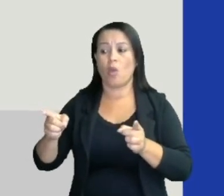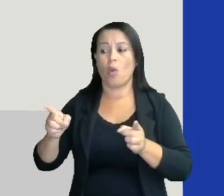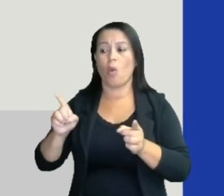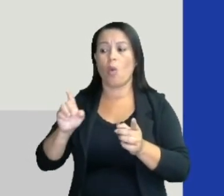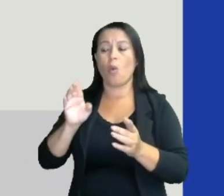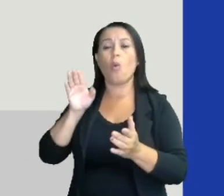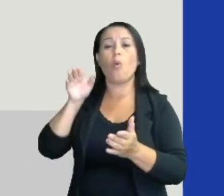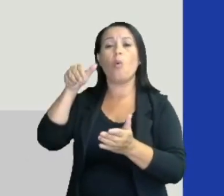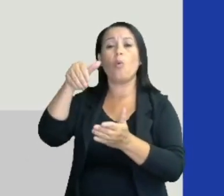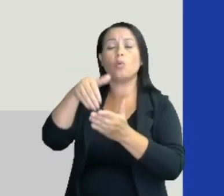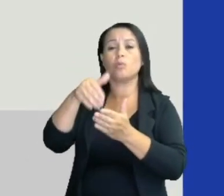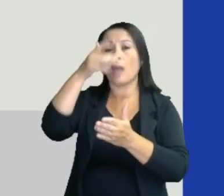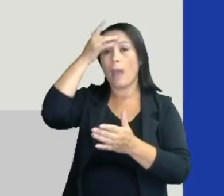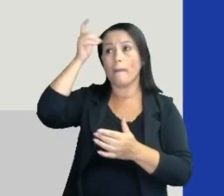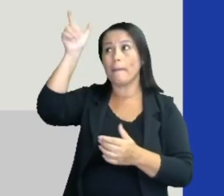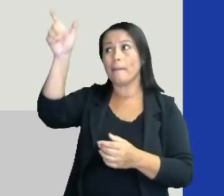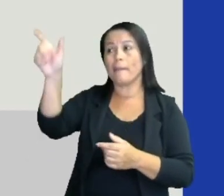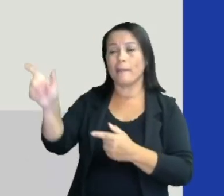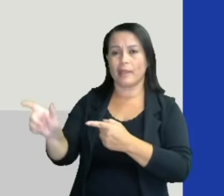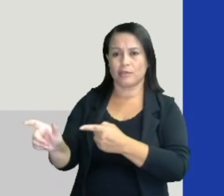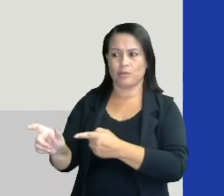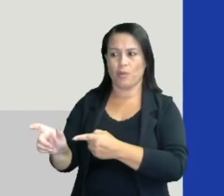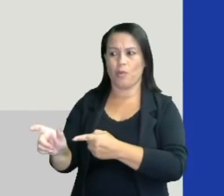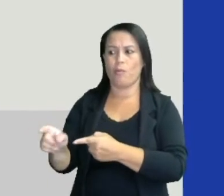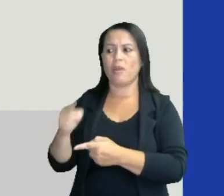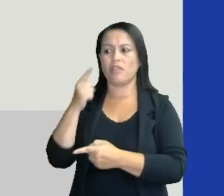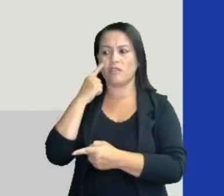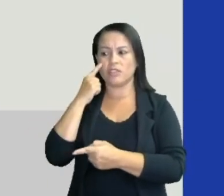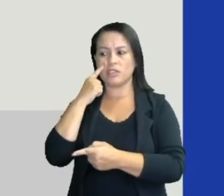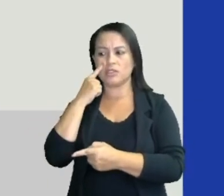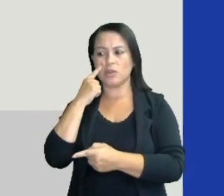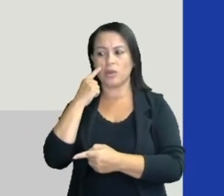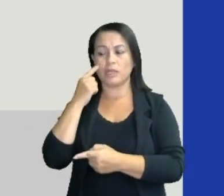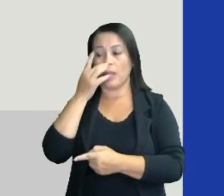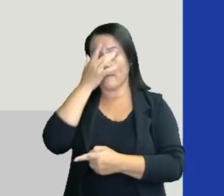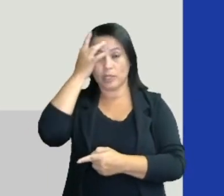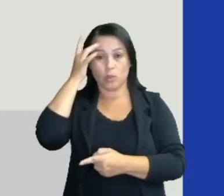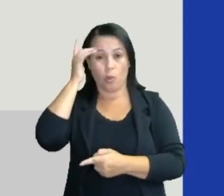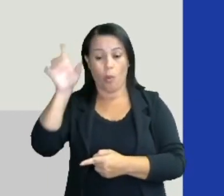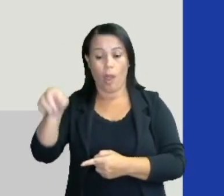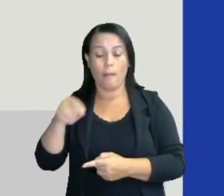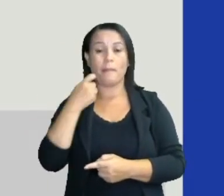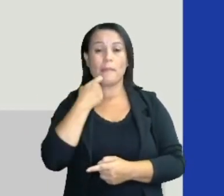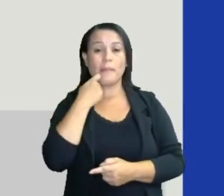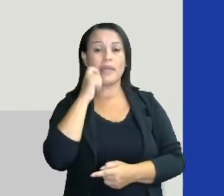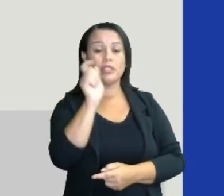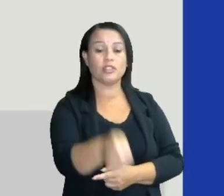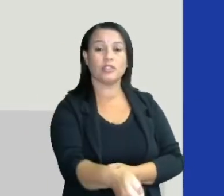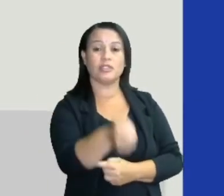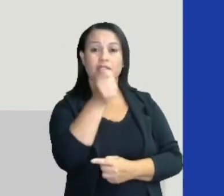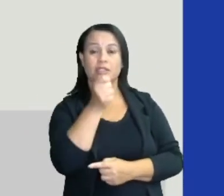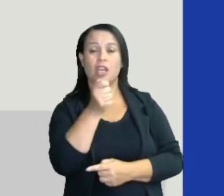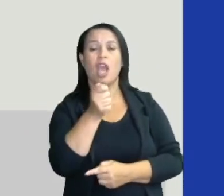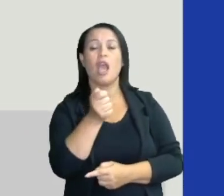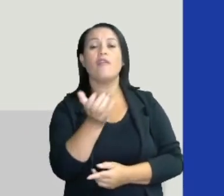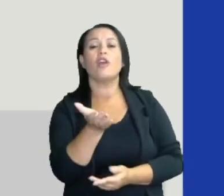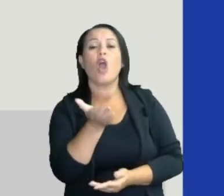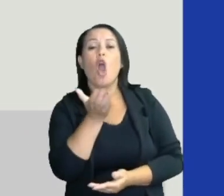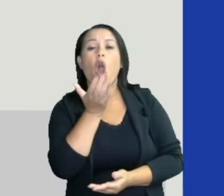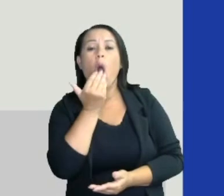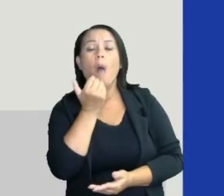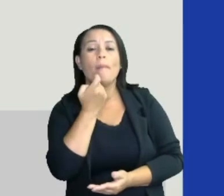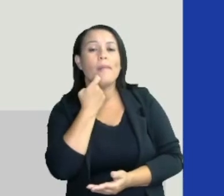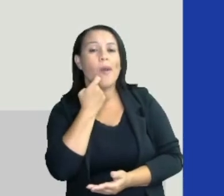que tá na cadeia alimentar é o ser humano Então a partir do momento que o ser humano ingere esse peixe